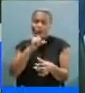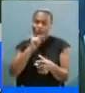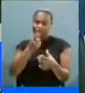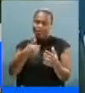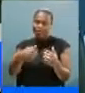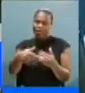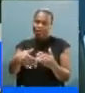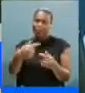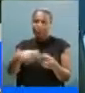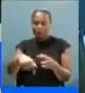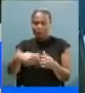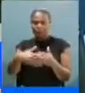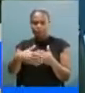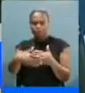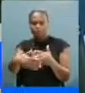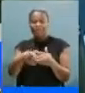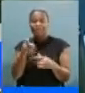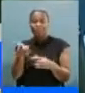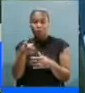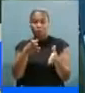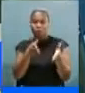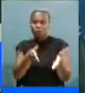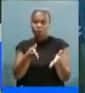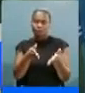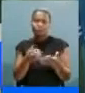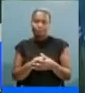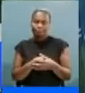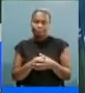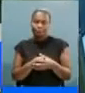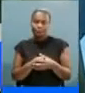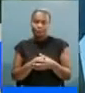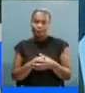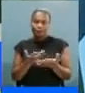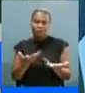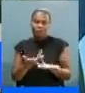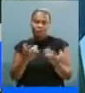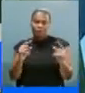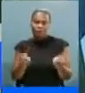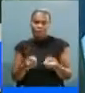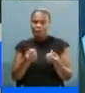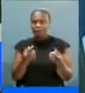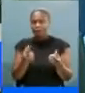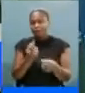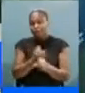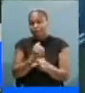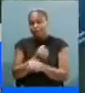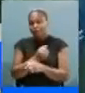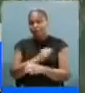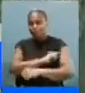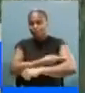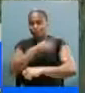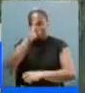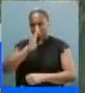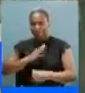vamos tendo aquilo que ajuda ou que é minimamente suficiente para o funcionamento das Forças